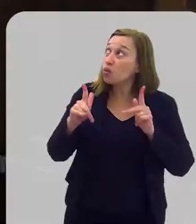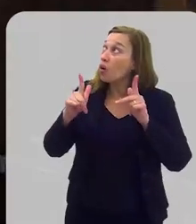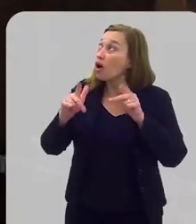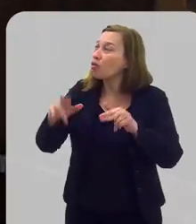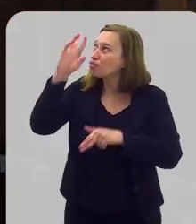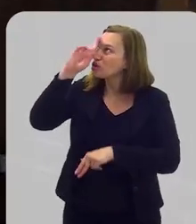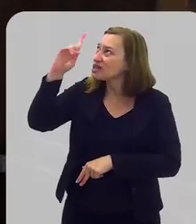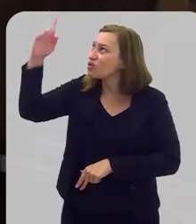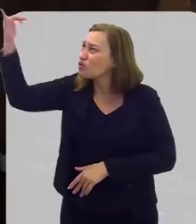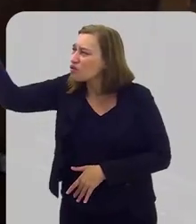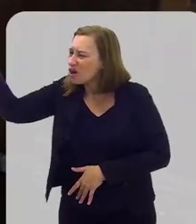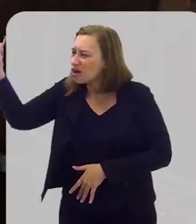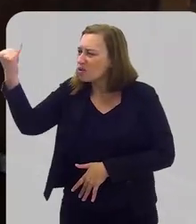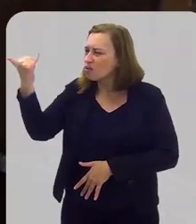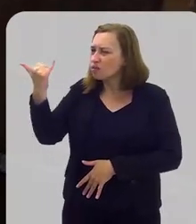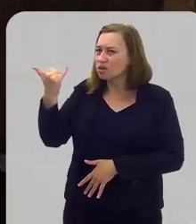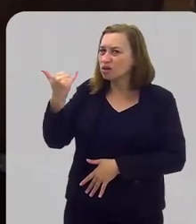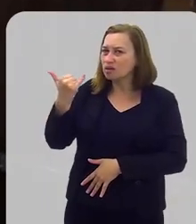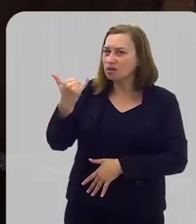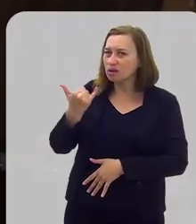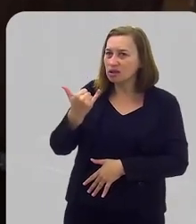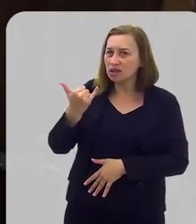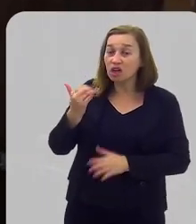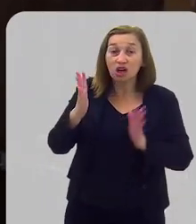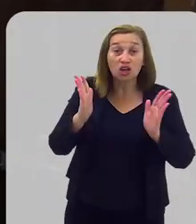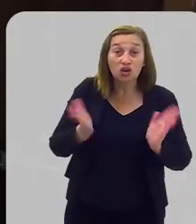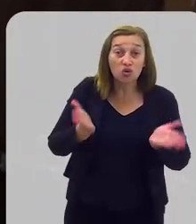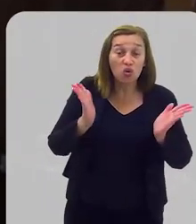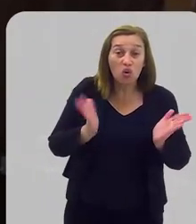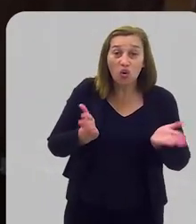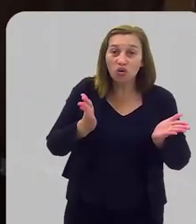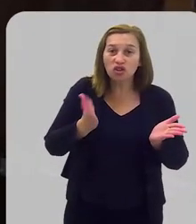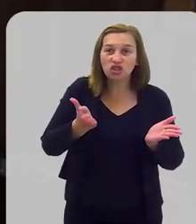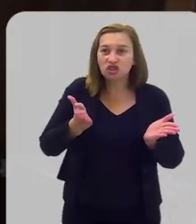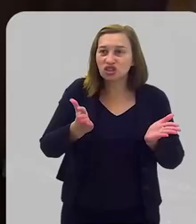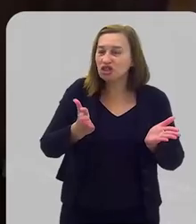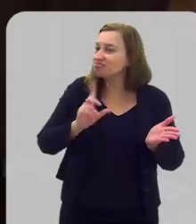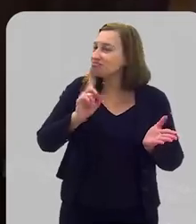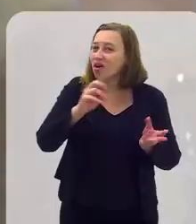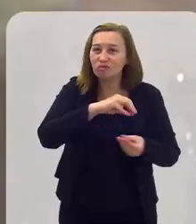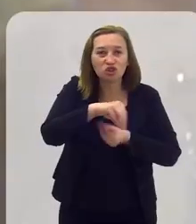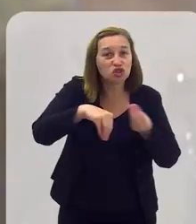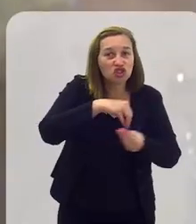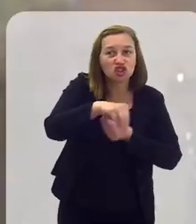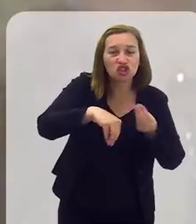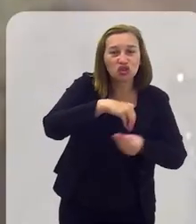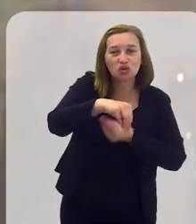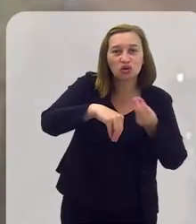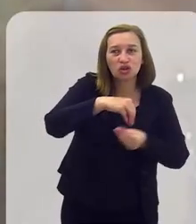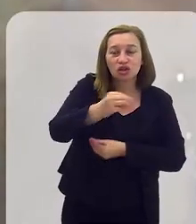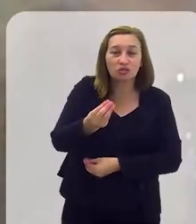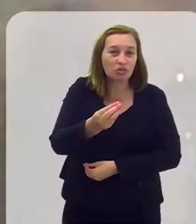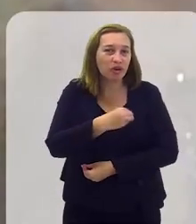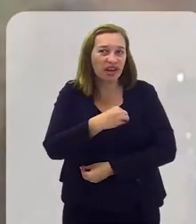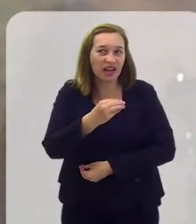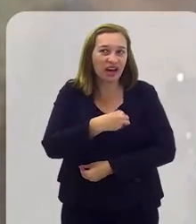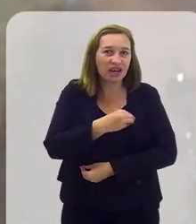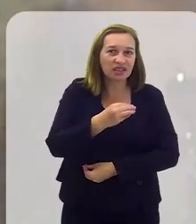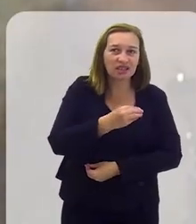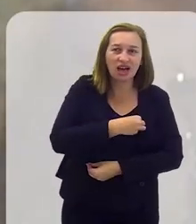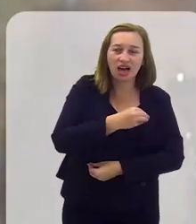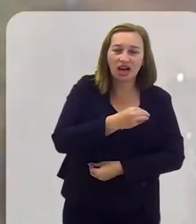eu não me conter não me contaminar a raiz de todos os mares frutas